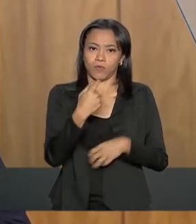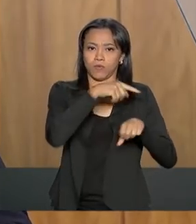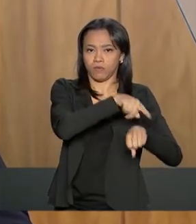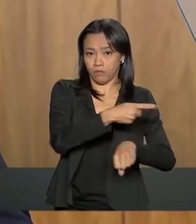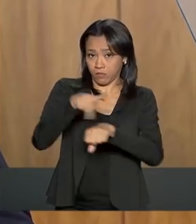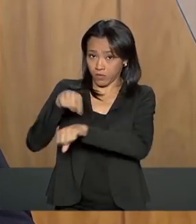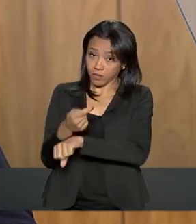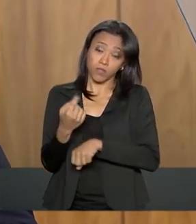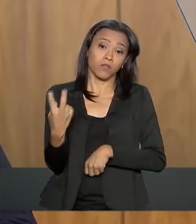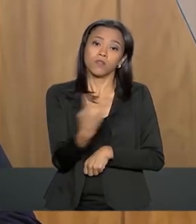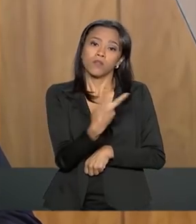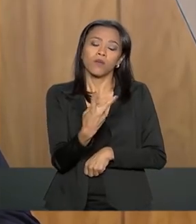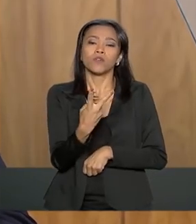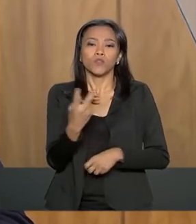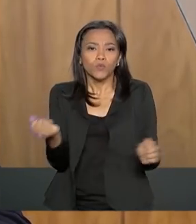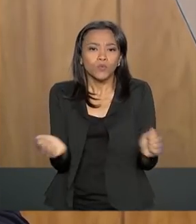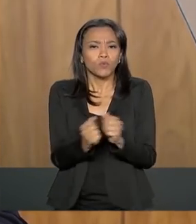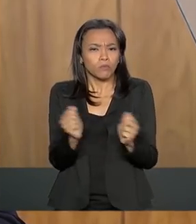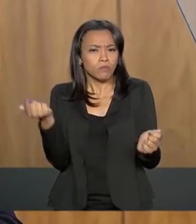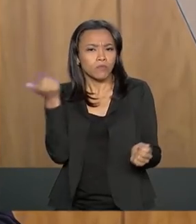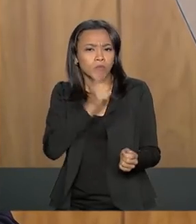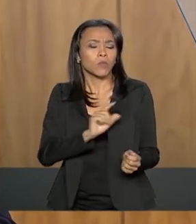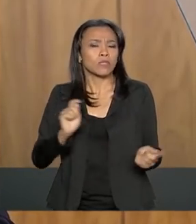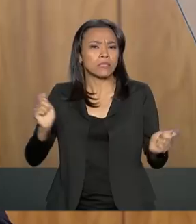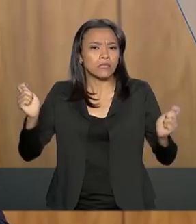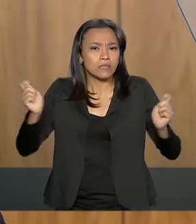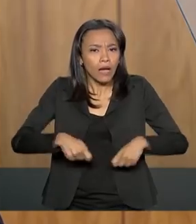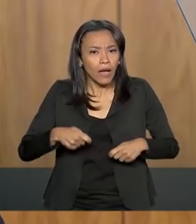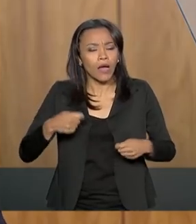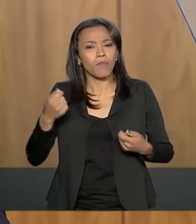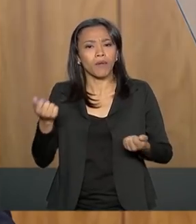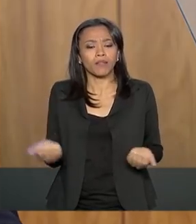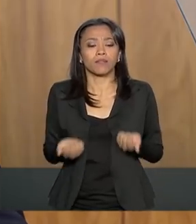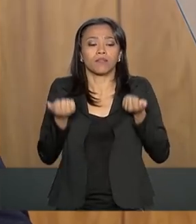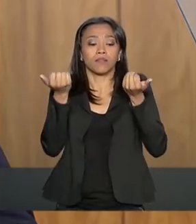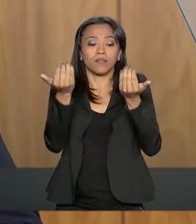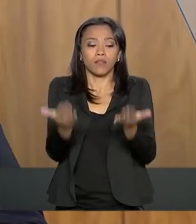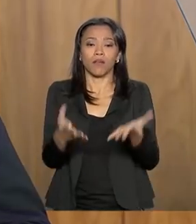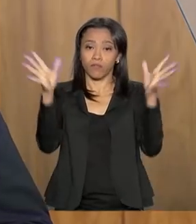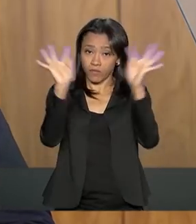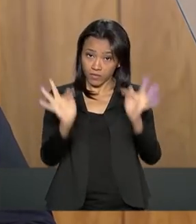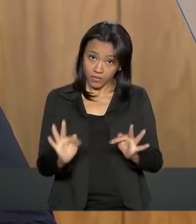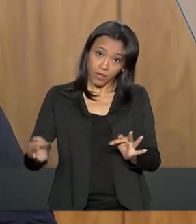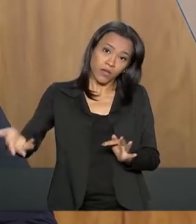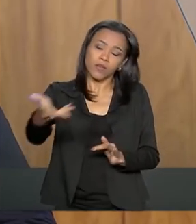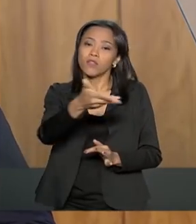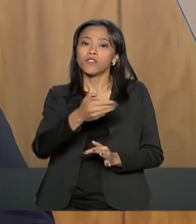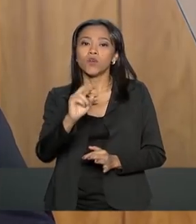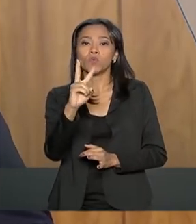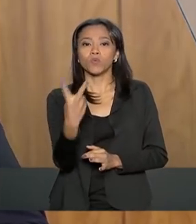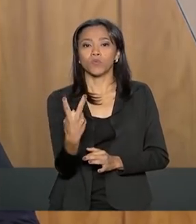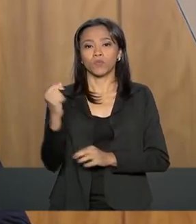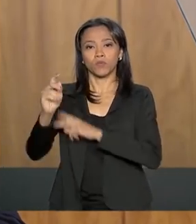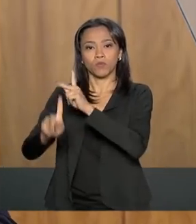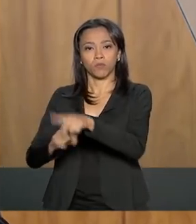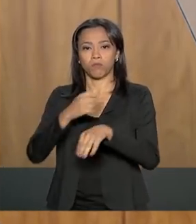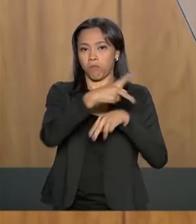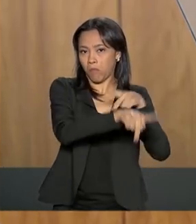poderemos sim progredir e trazer felicidade aos nossos povos. Tratamos de muitos